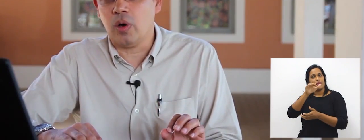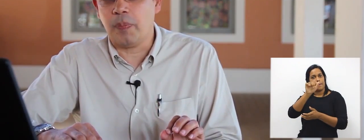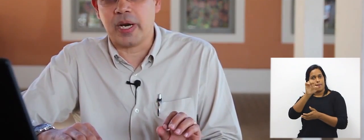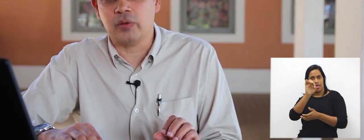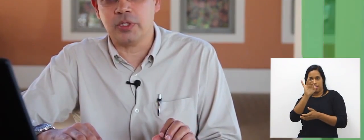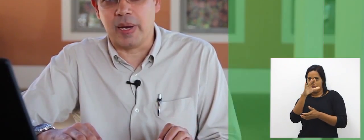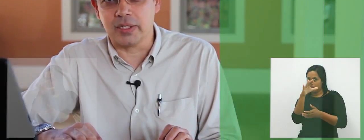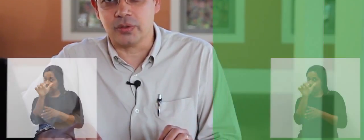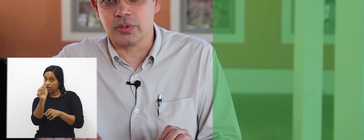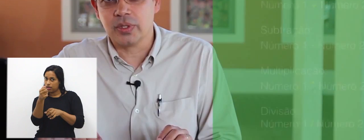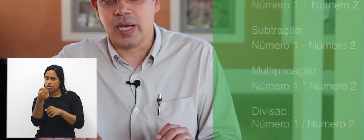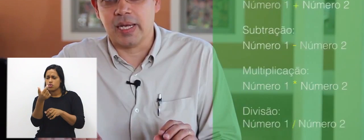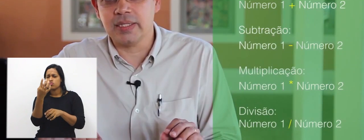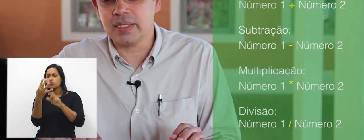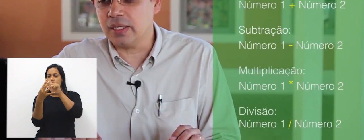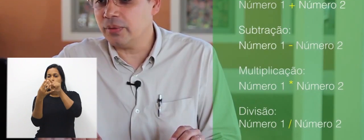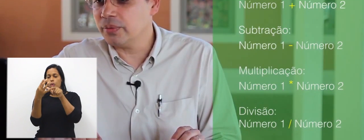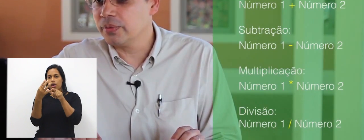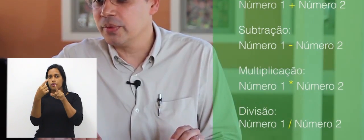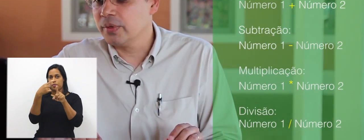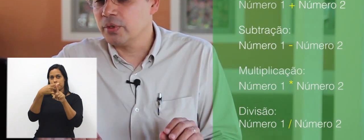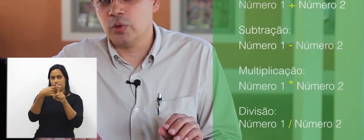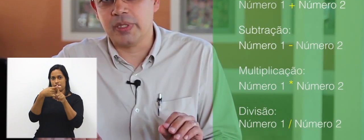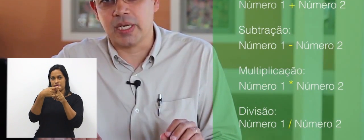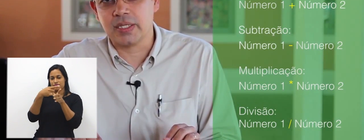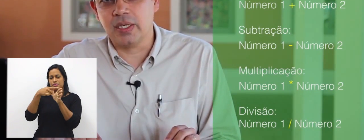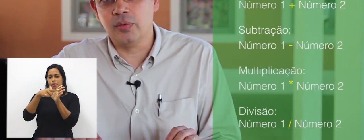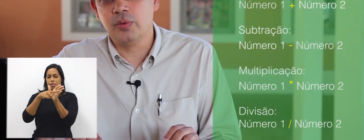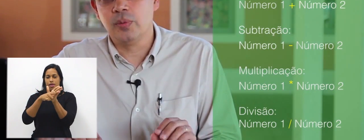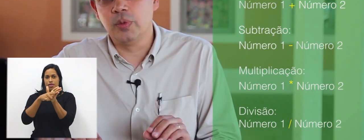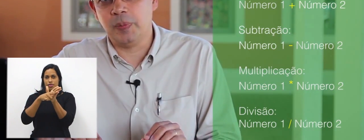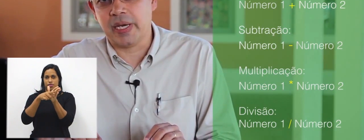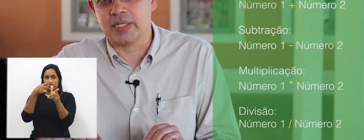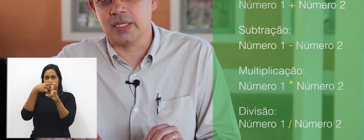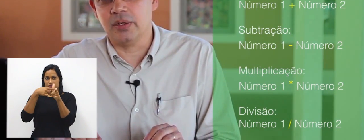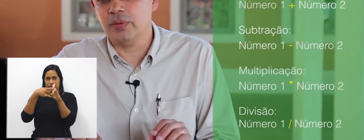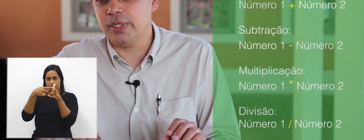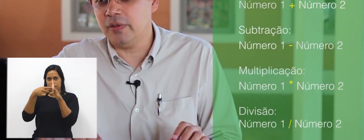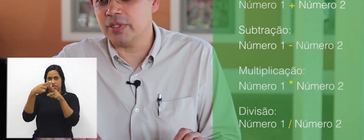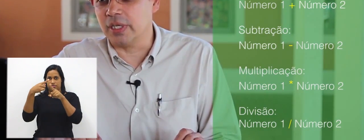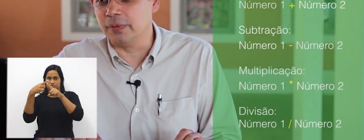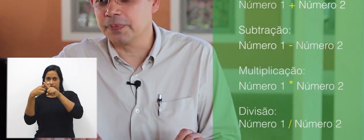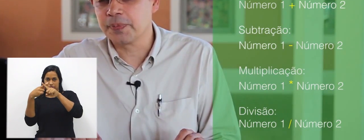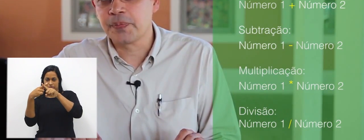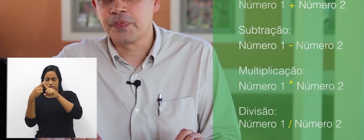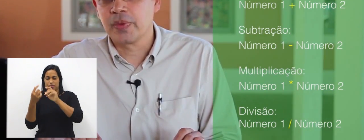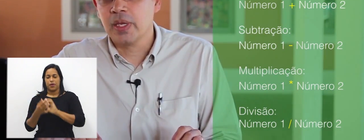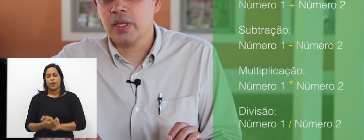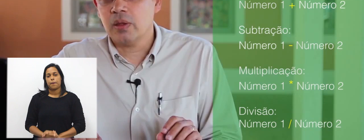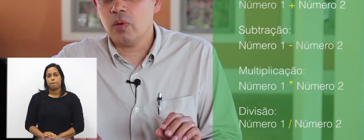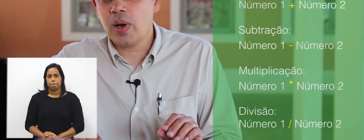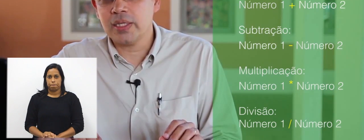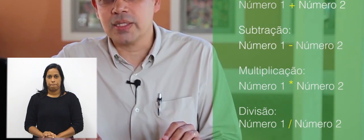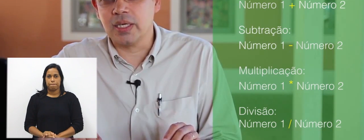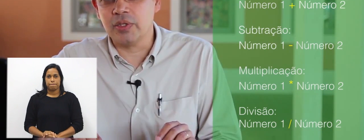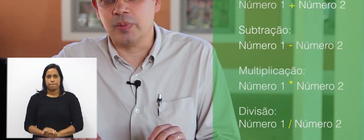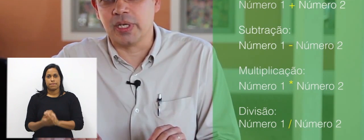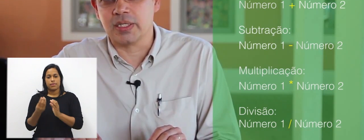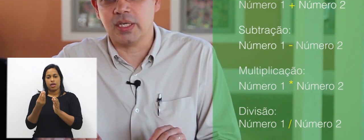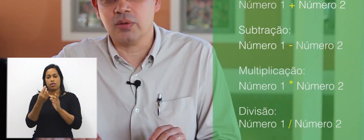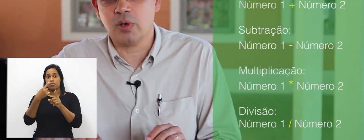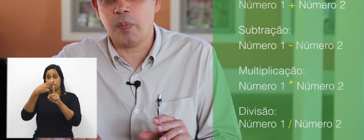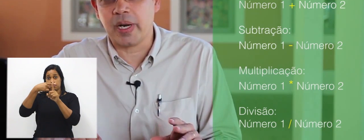4 operadores básicos: adição, subtração, multiplicação e divisão. O